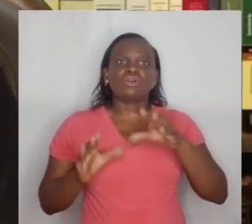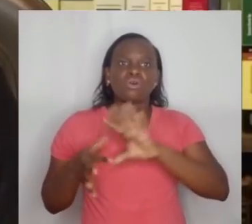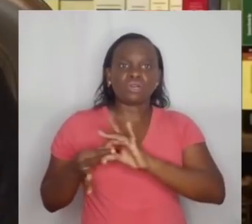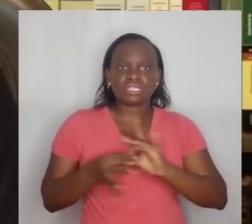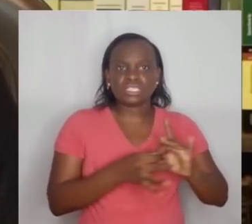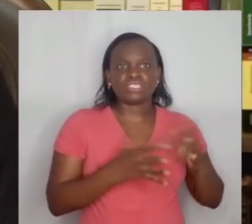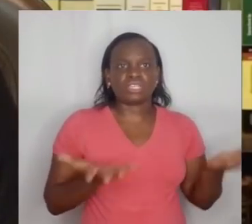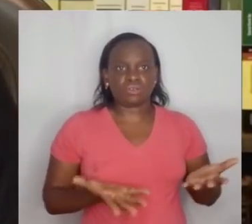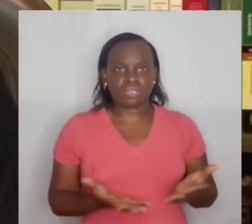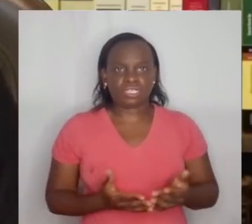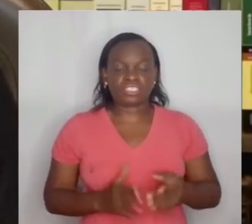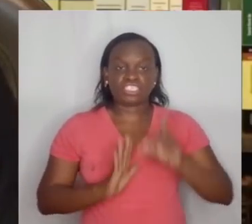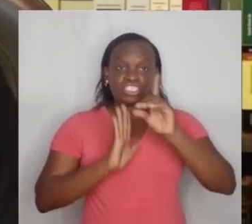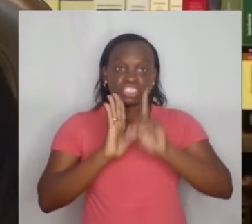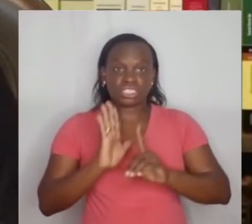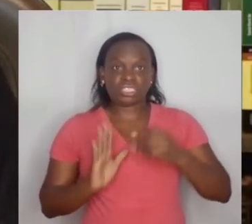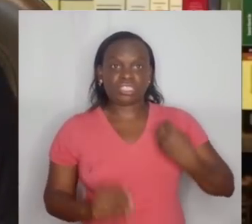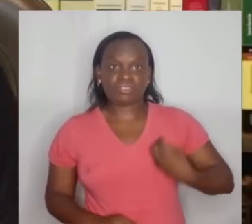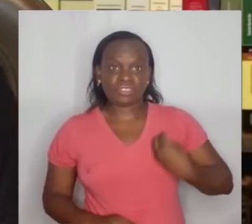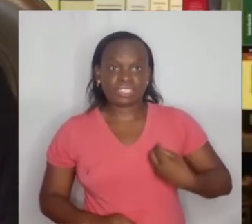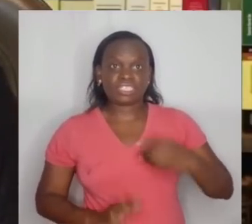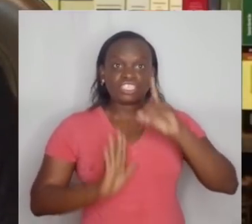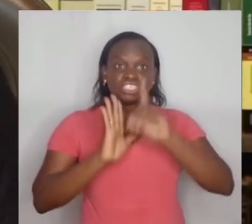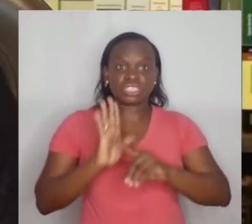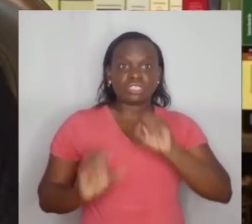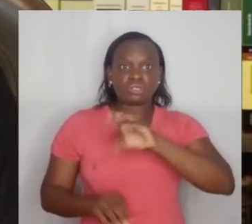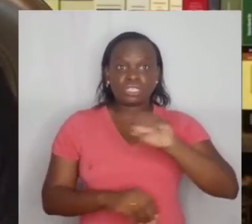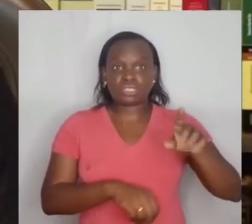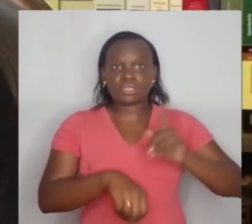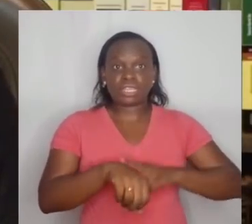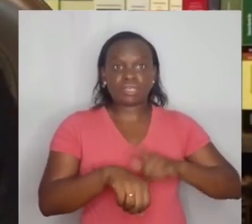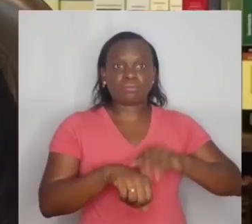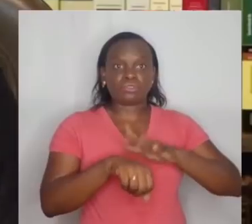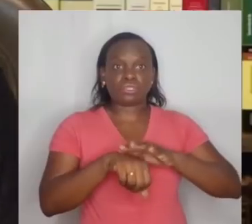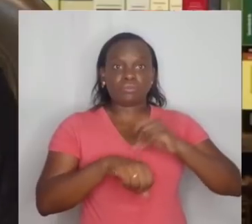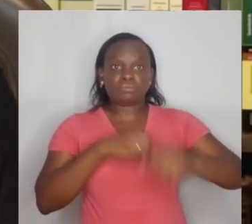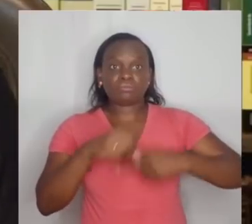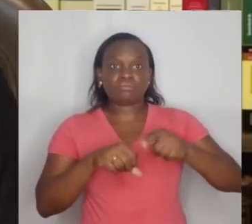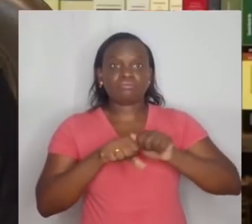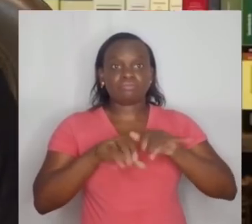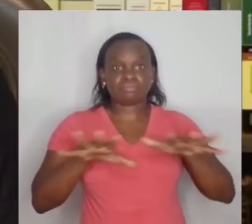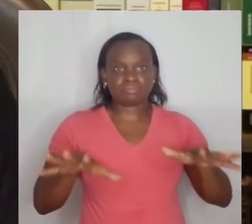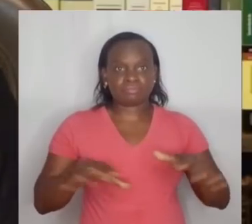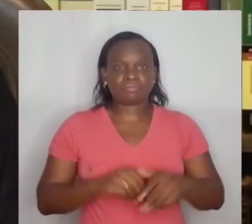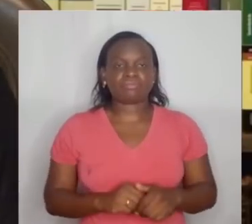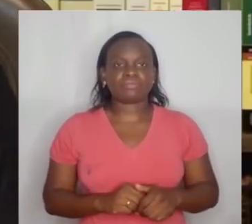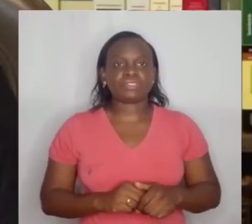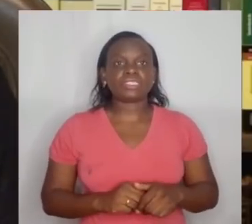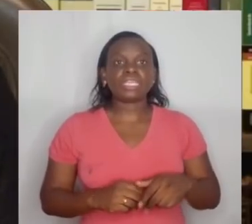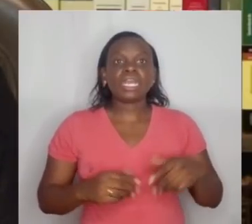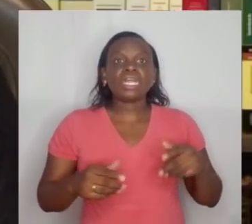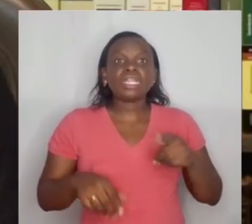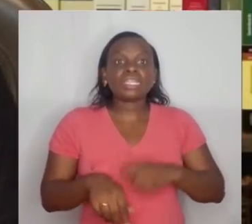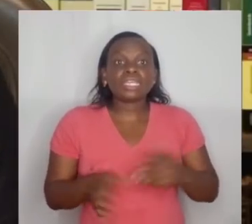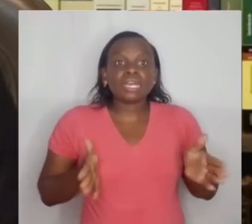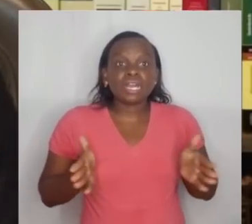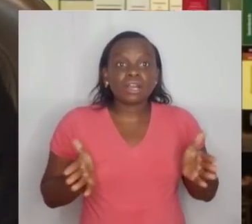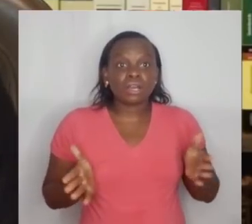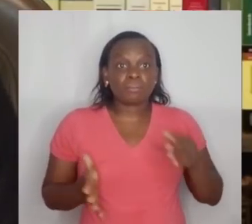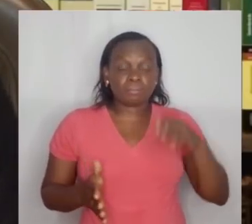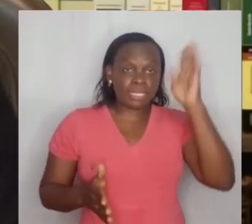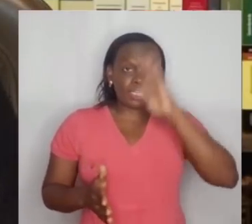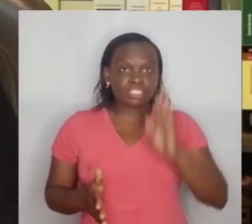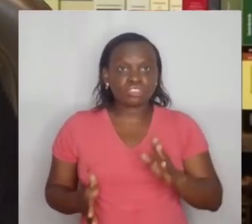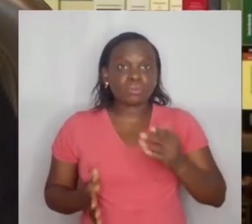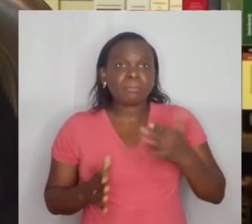o contexto atual. Direito à vida, direito à educação em tempos de pandemia. No momento em que o Brasil se aproxima